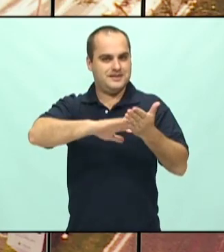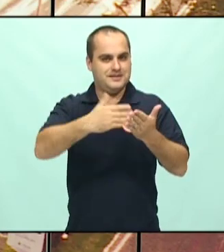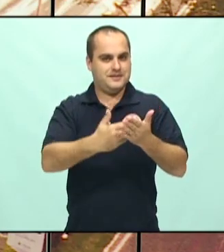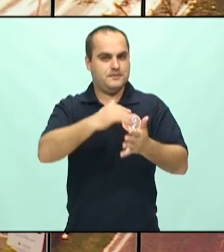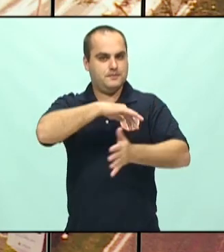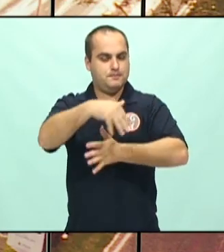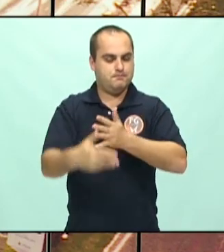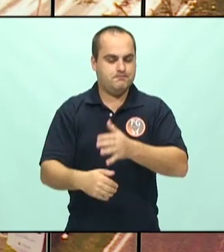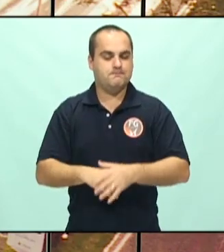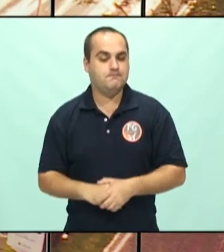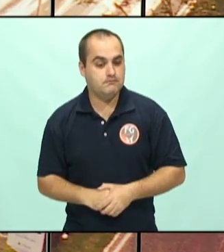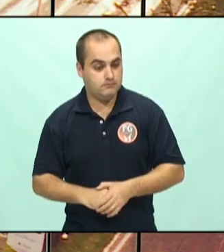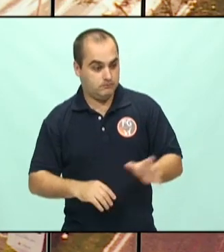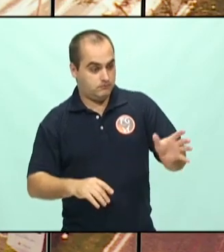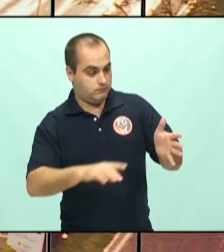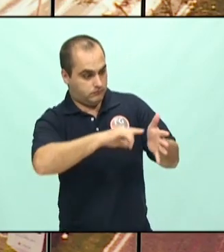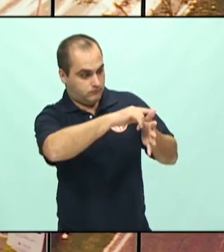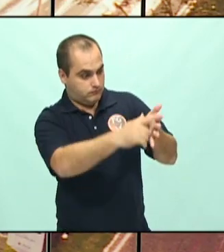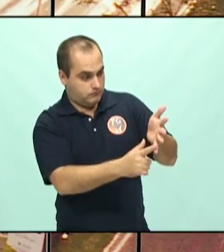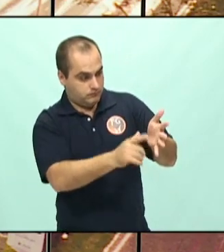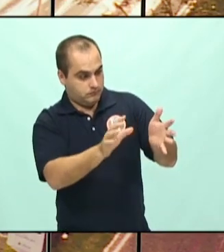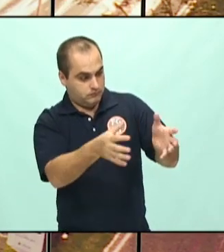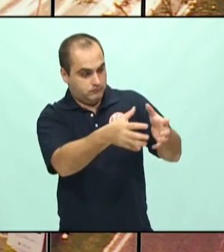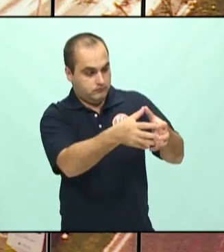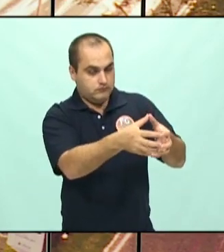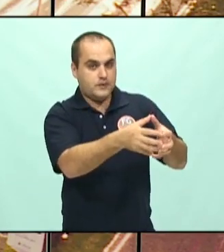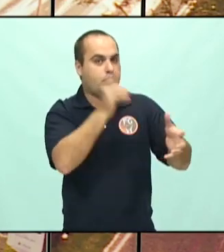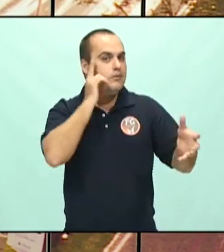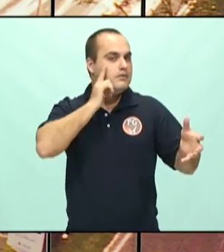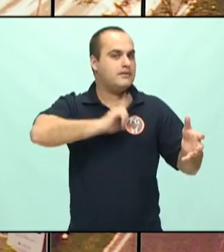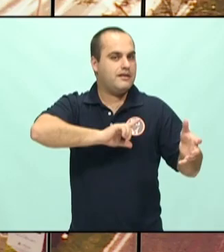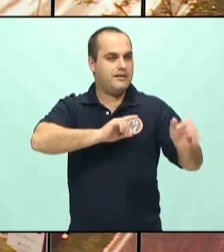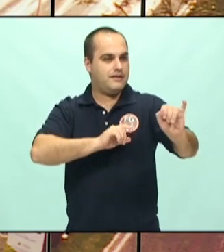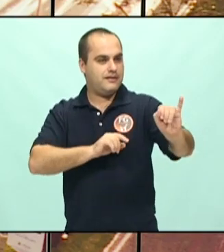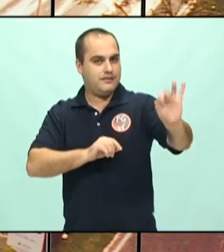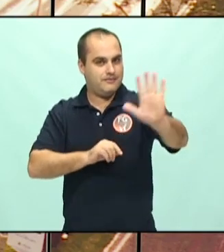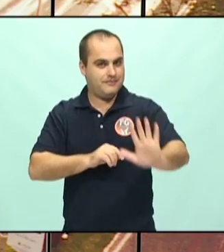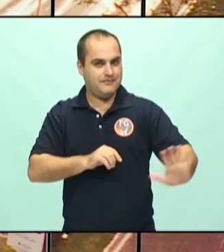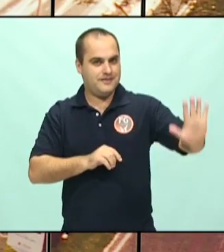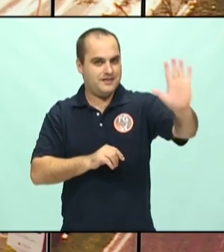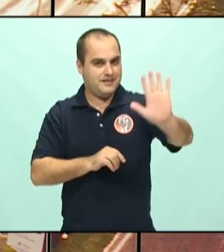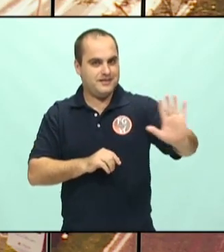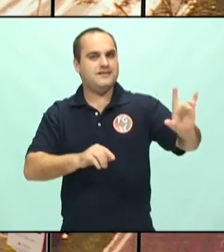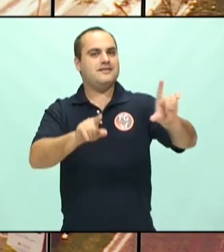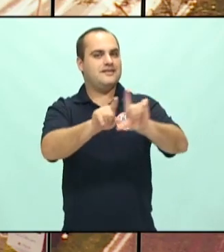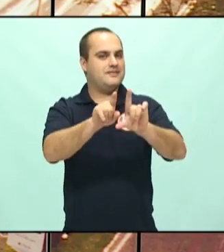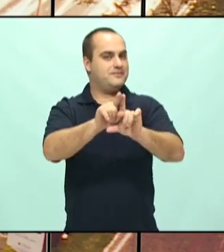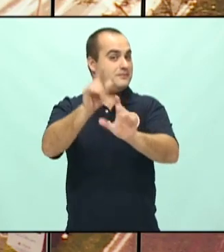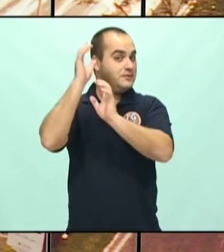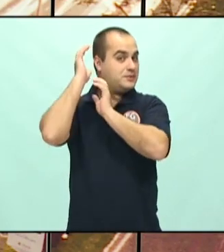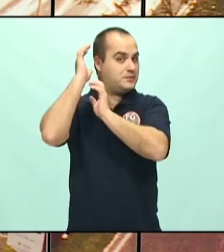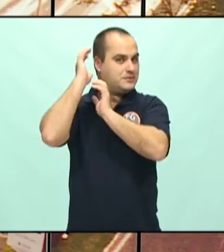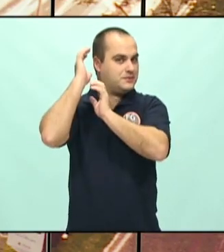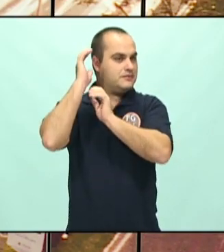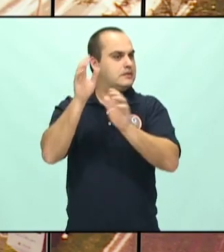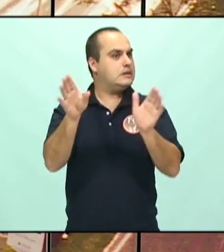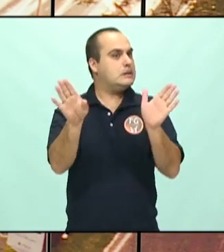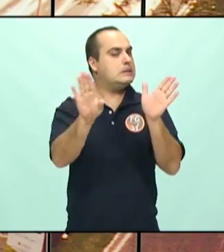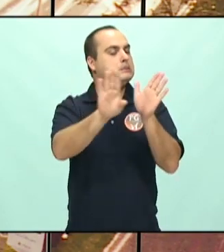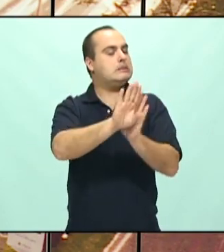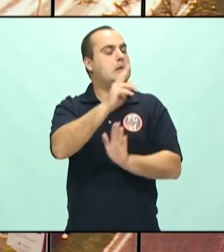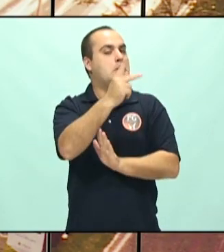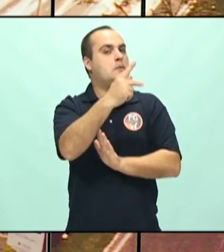a equipe da tv câmara que faz com que as imagens a sonorização do nosso programa chegue até você levando as